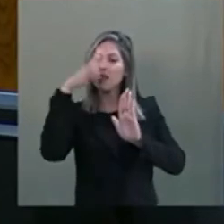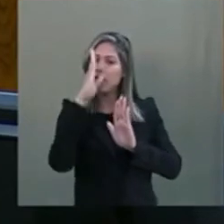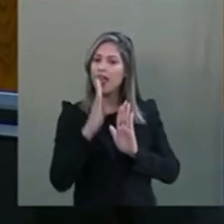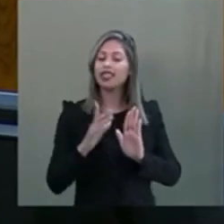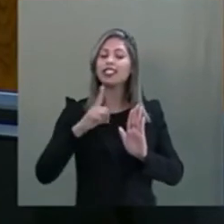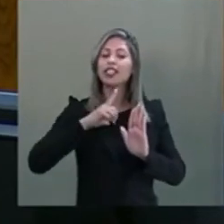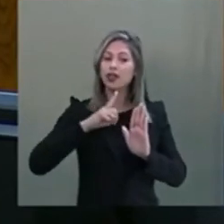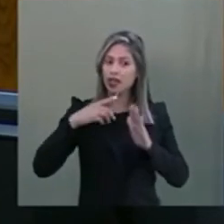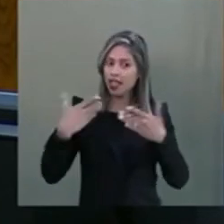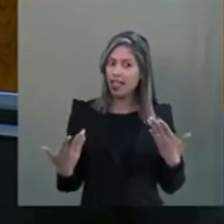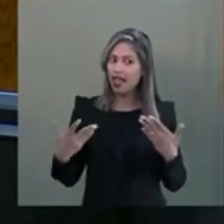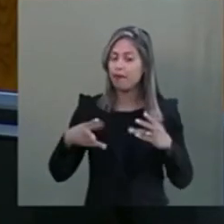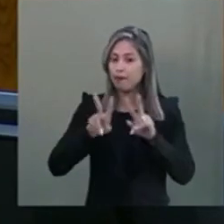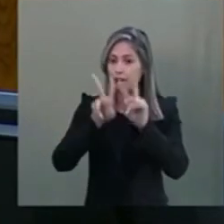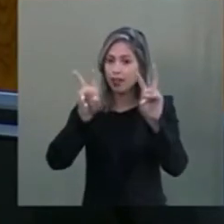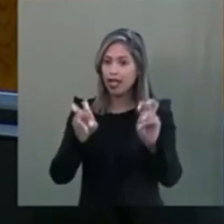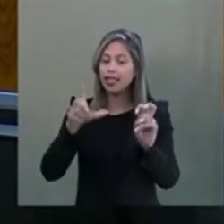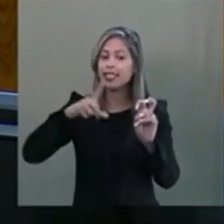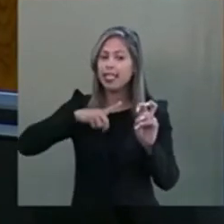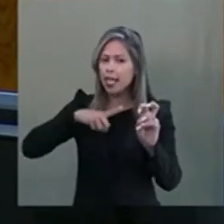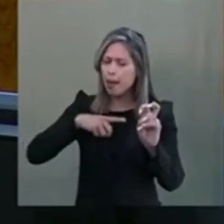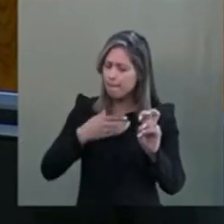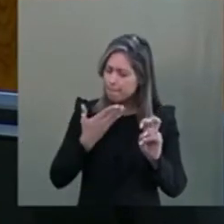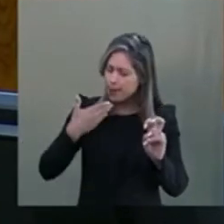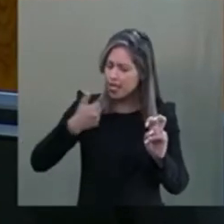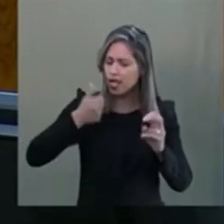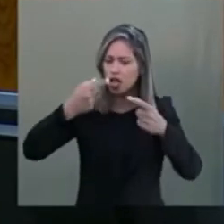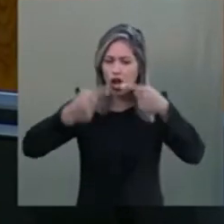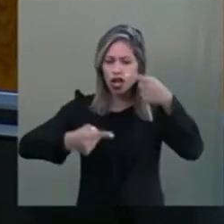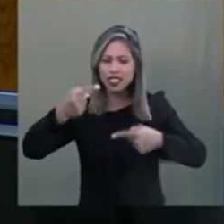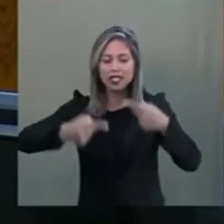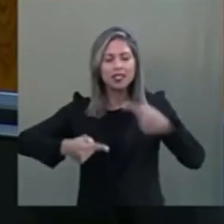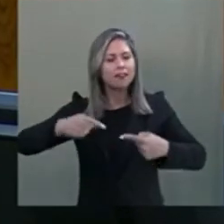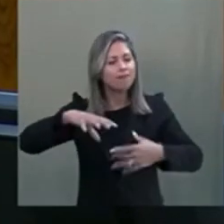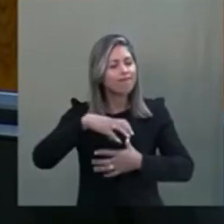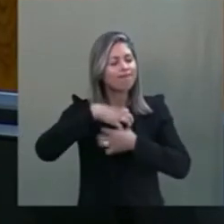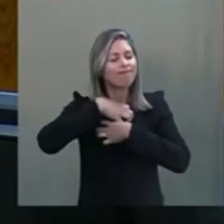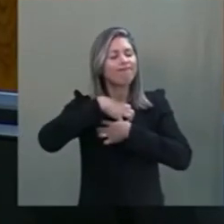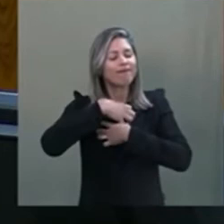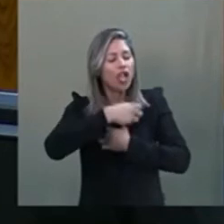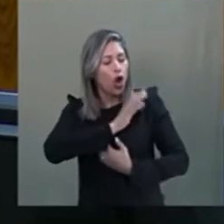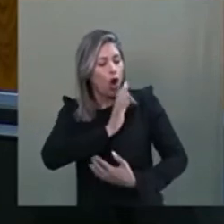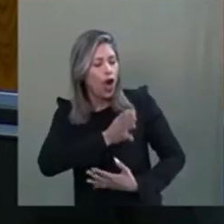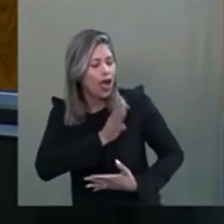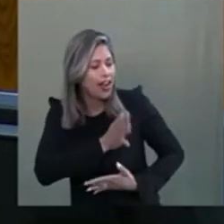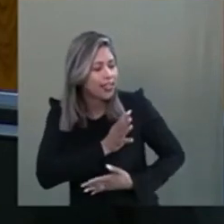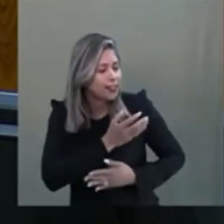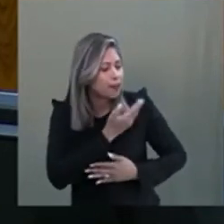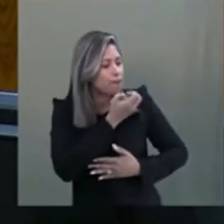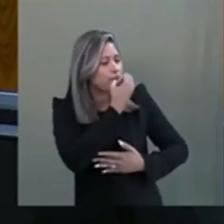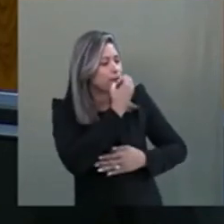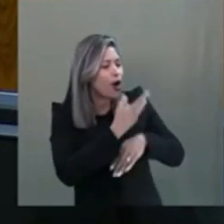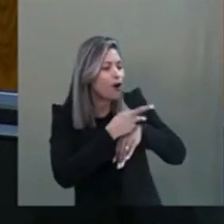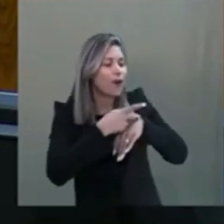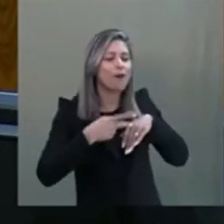política, causa mais nobre e santa, que pode animar corações generosos e